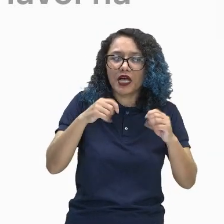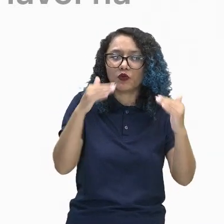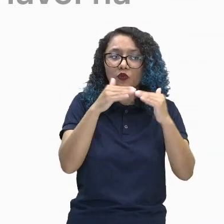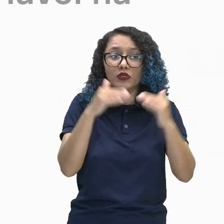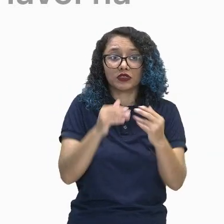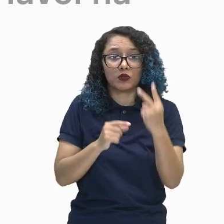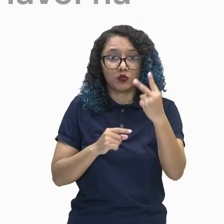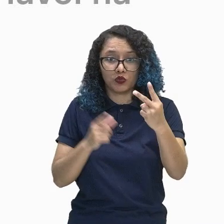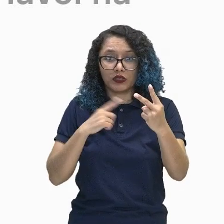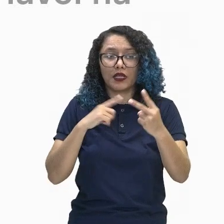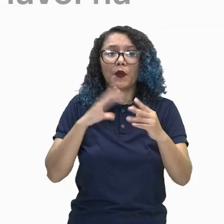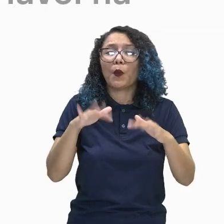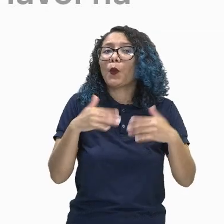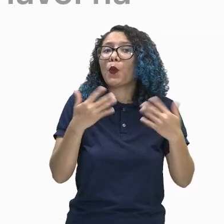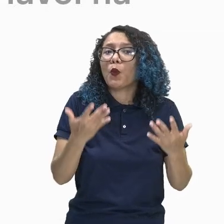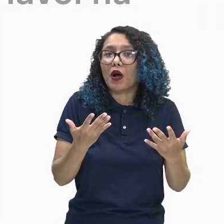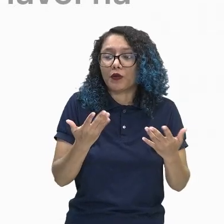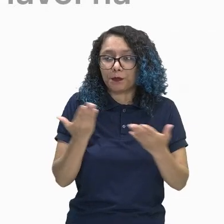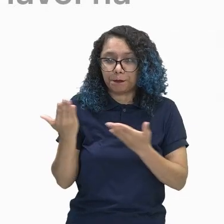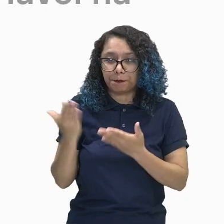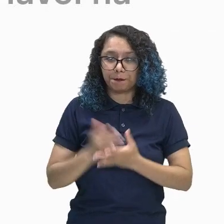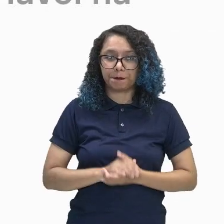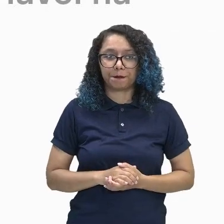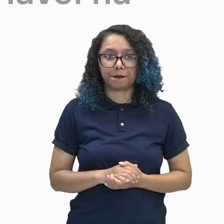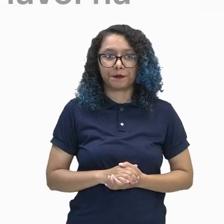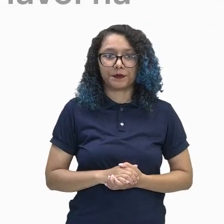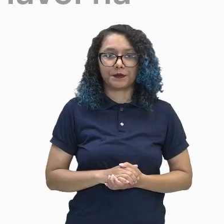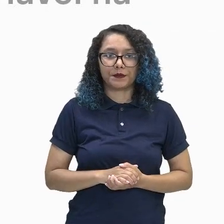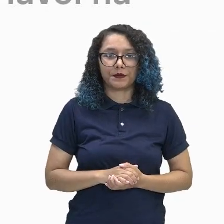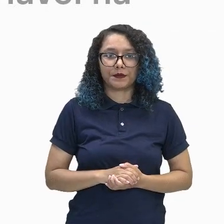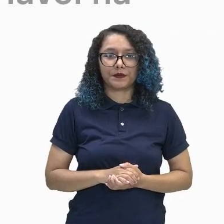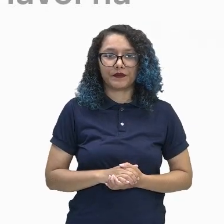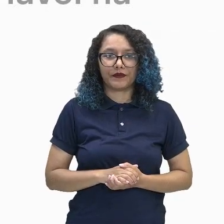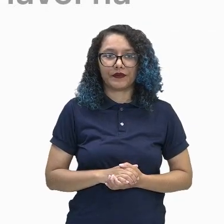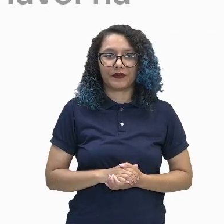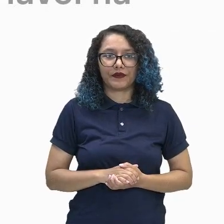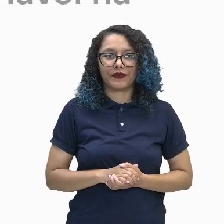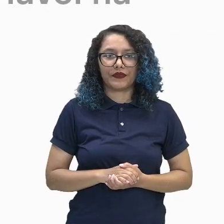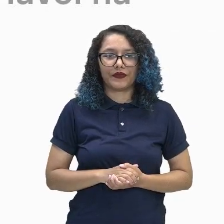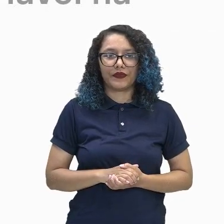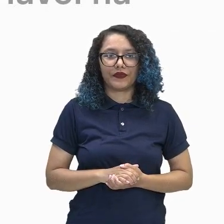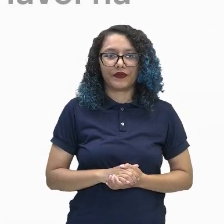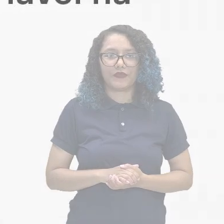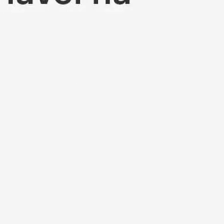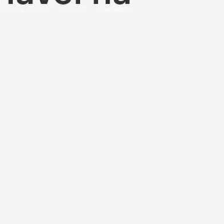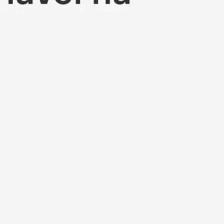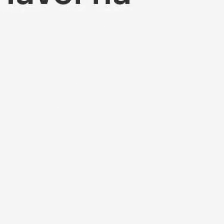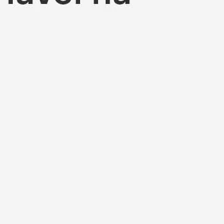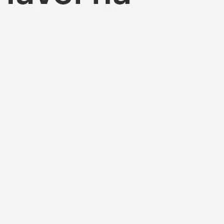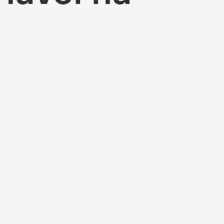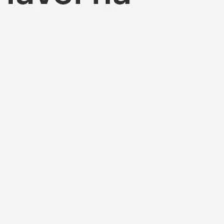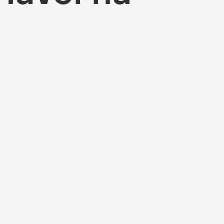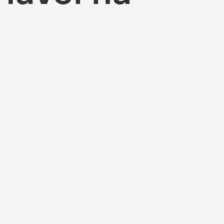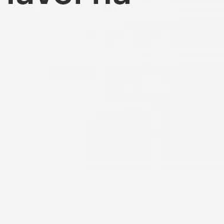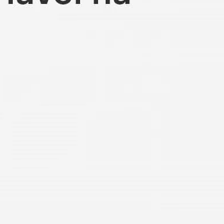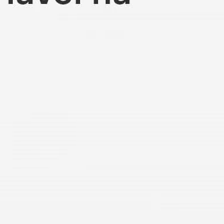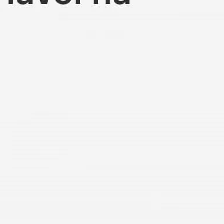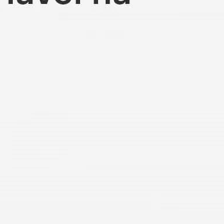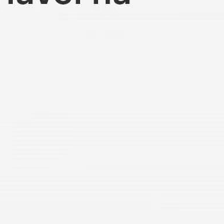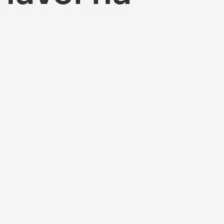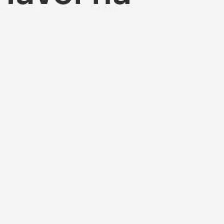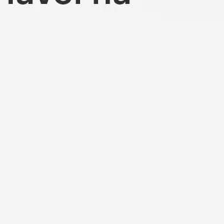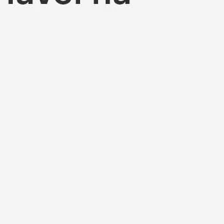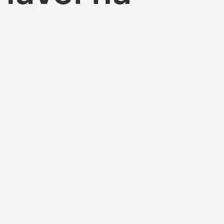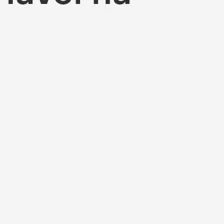dela, se o sujeito não vem precedido do artigo ou qualquer modificador, a expressão fica invariável na